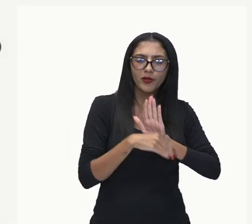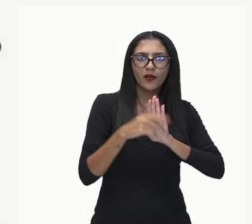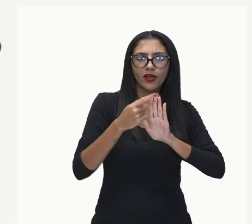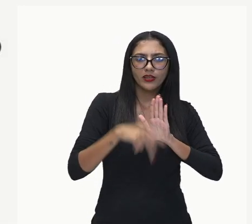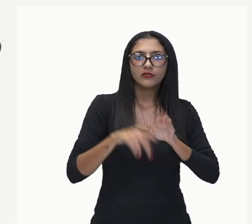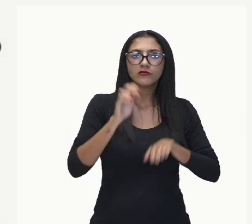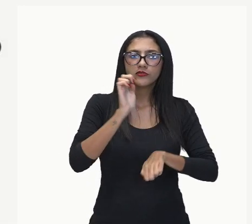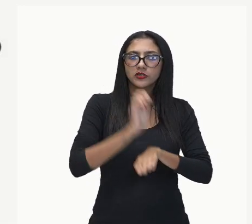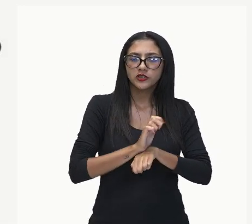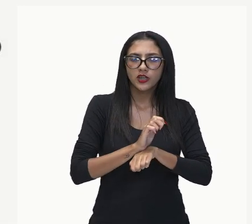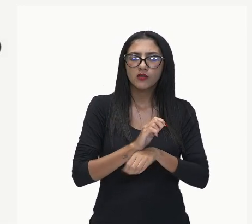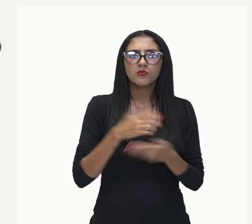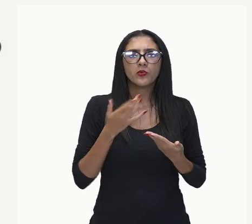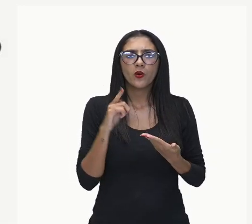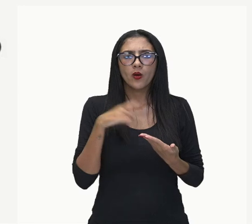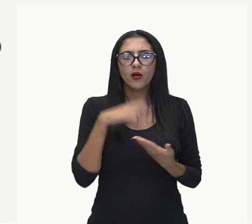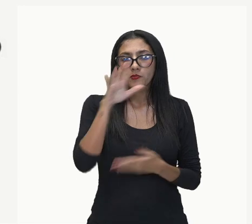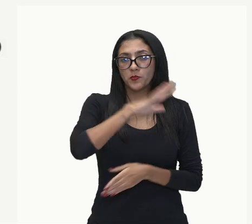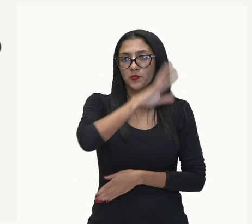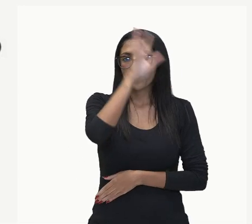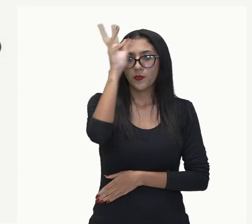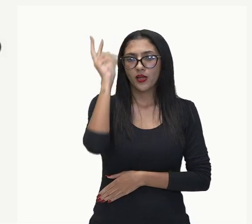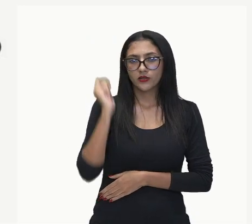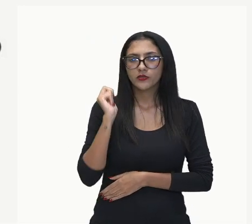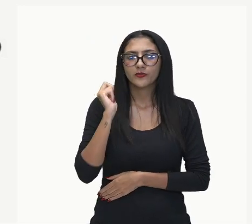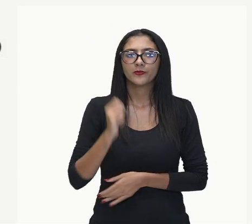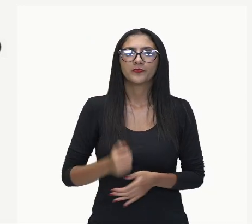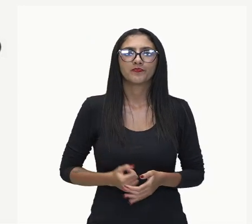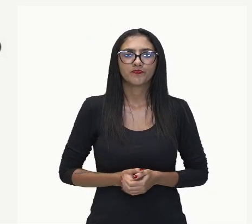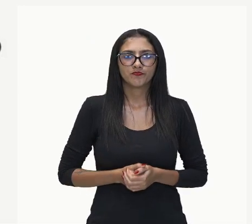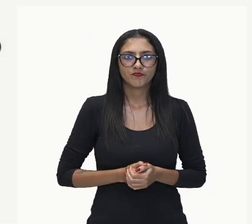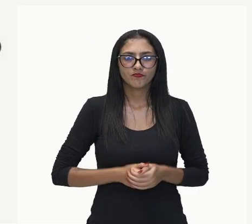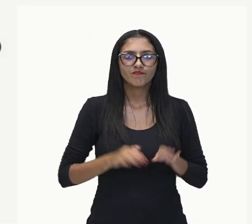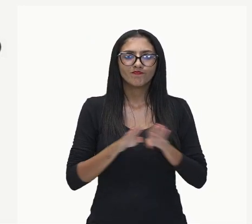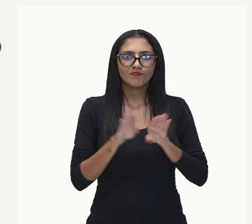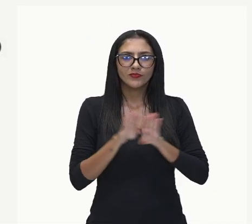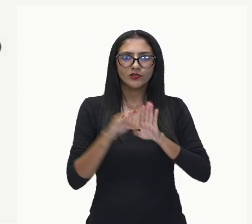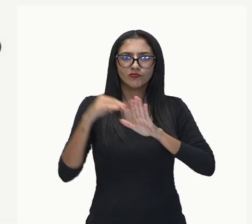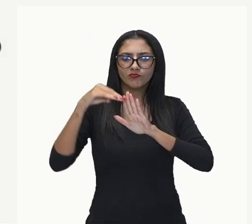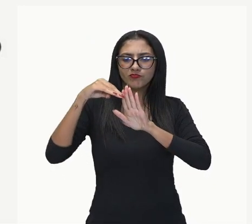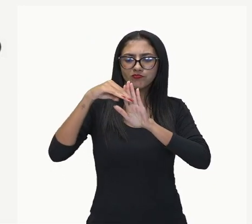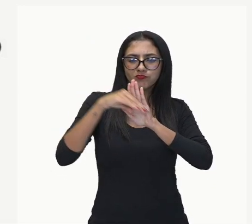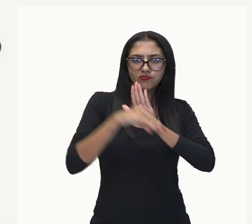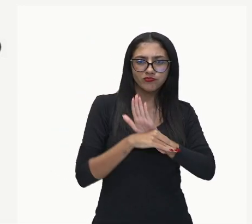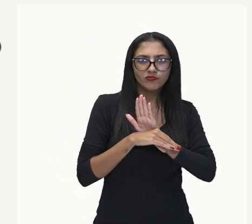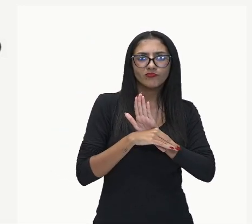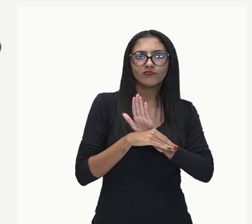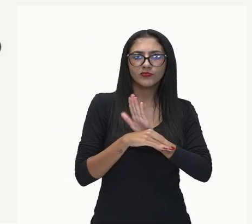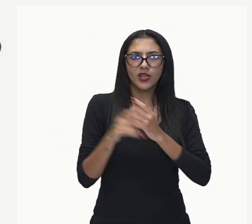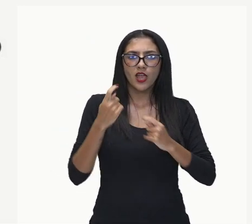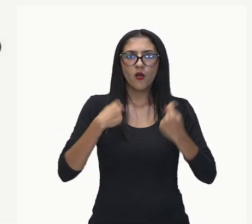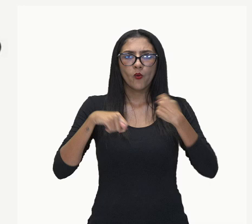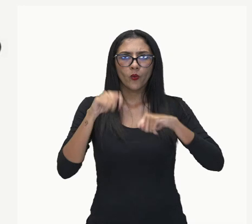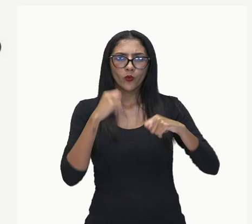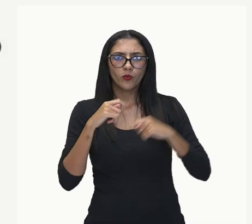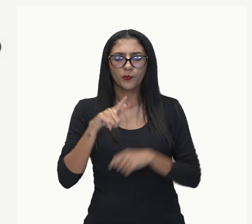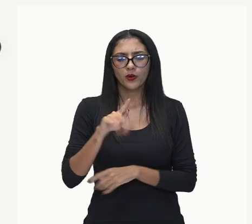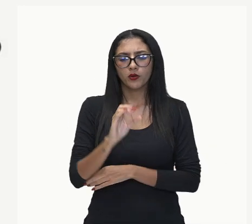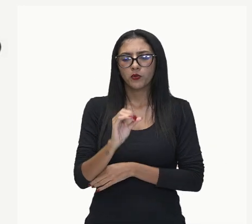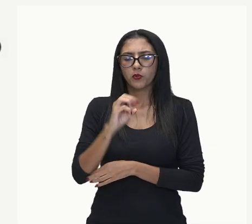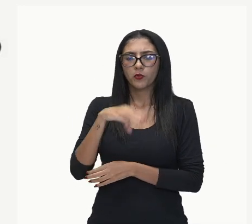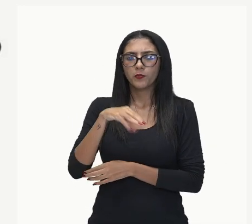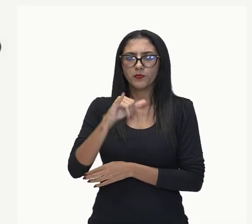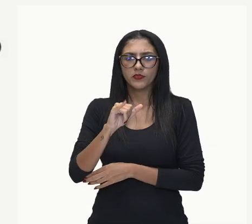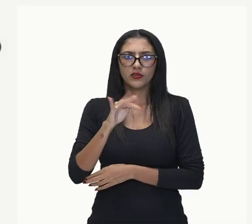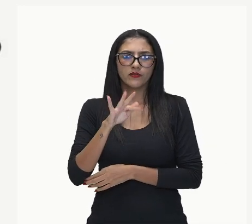Estado, gente? Amazonas, em decorrência da queda da economia gomífera. Professor, o que é